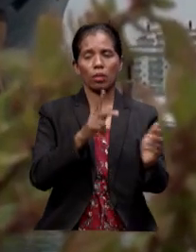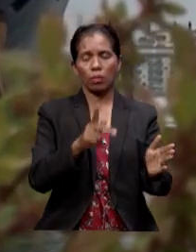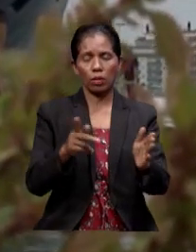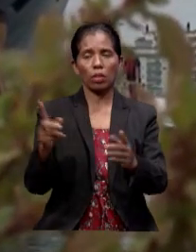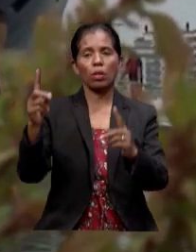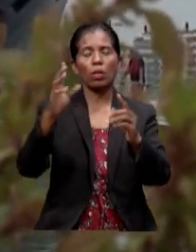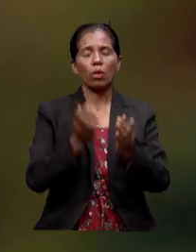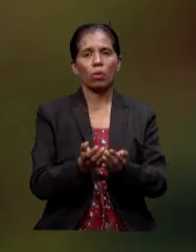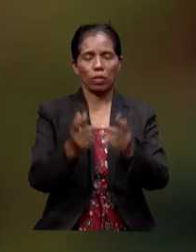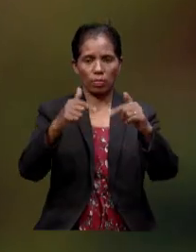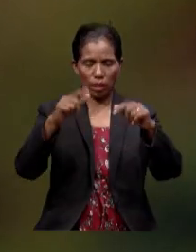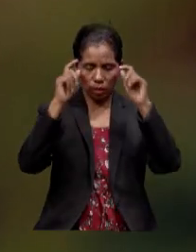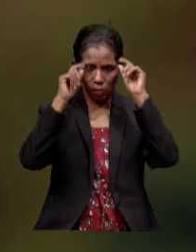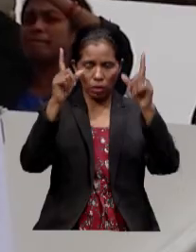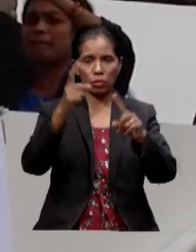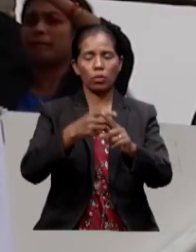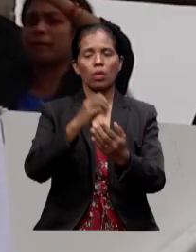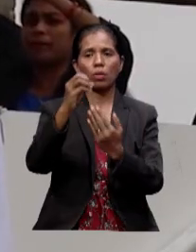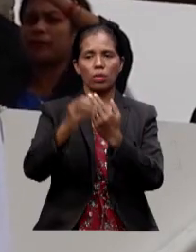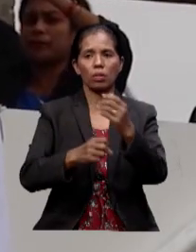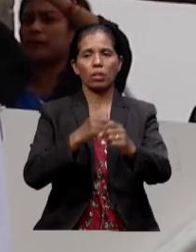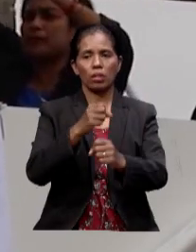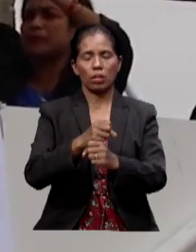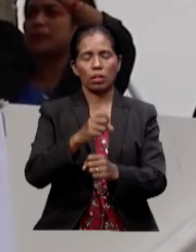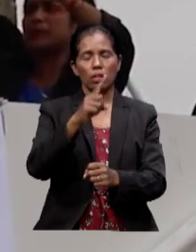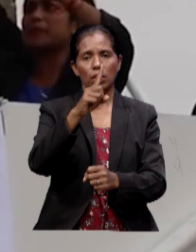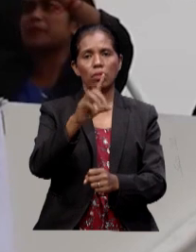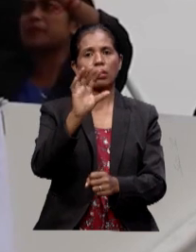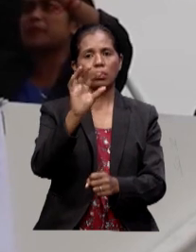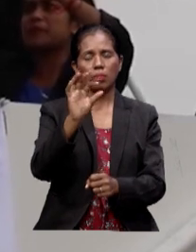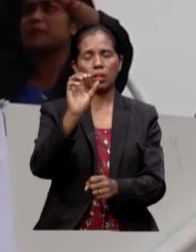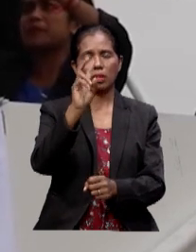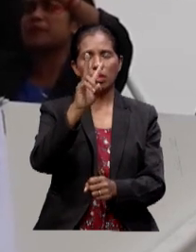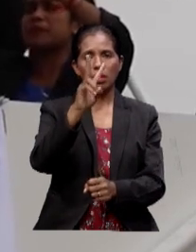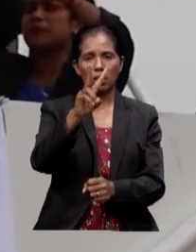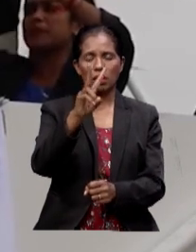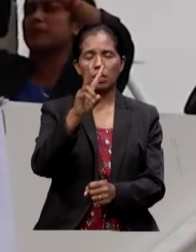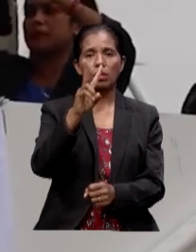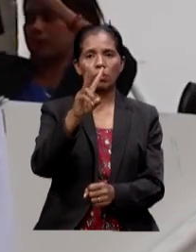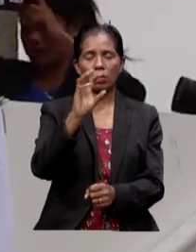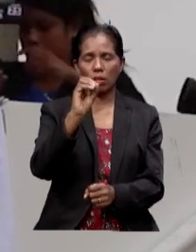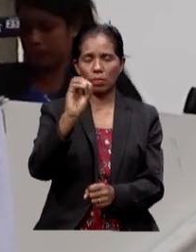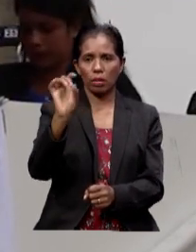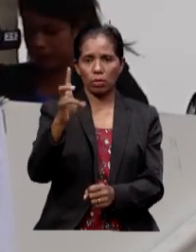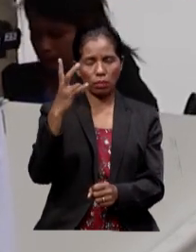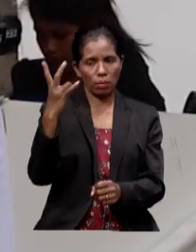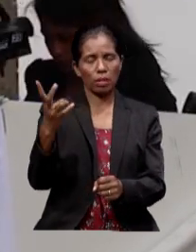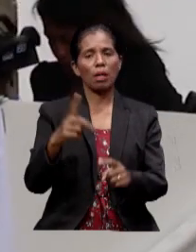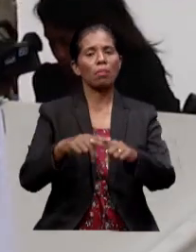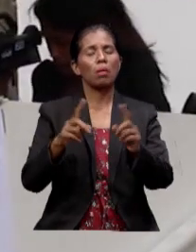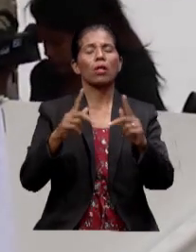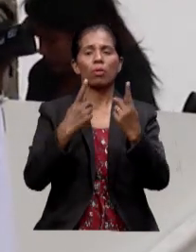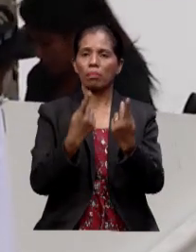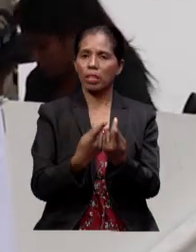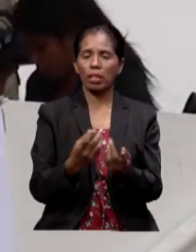to Timor-Leste ia fulang outubro tinan rihun rua sanul resin hitu. Mai be empresa Atlantic Eagle nebe responsabiliza ba Rohak Solok